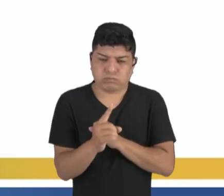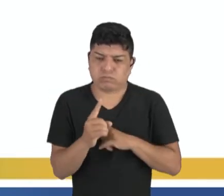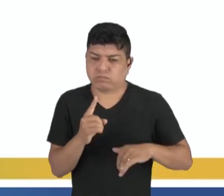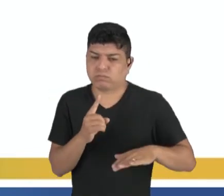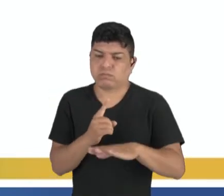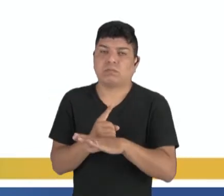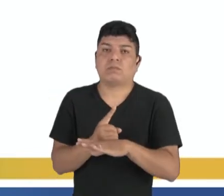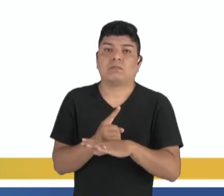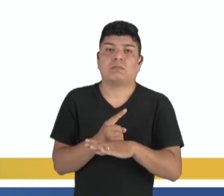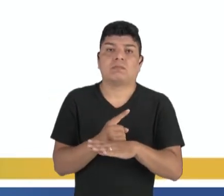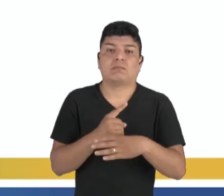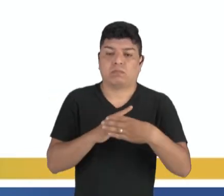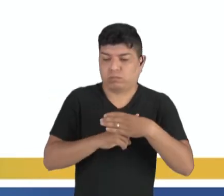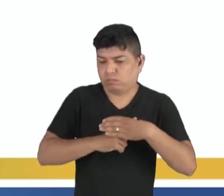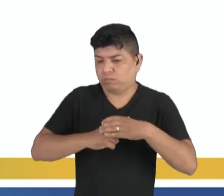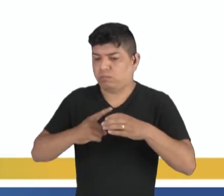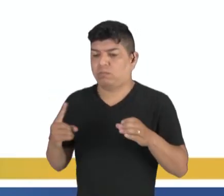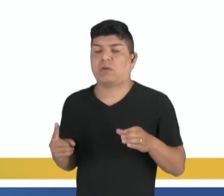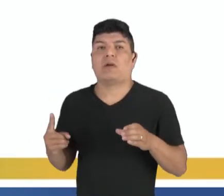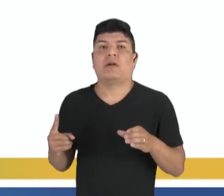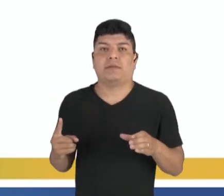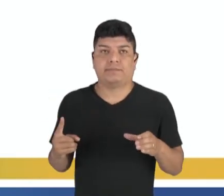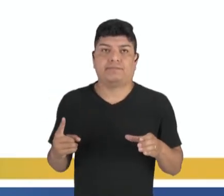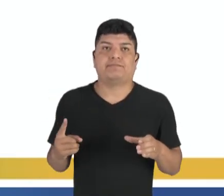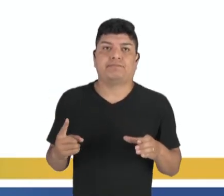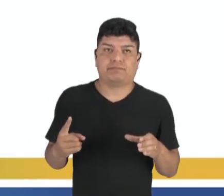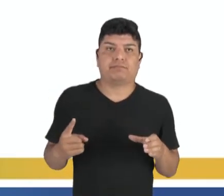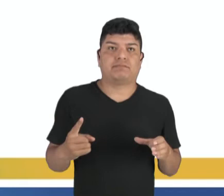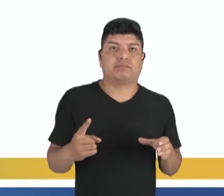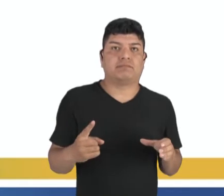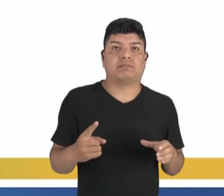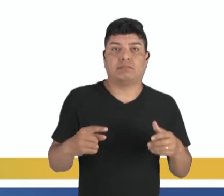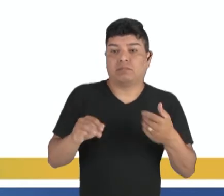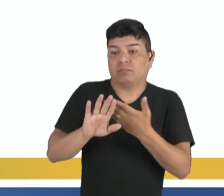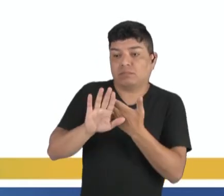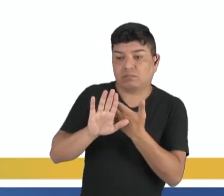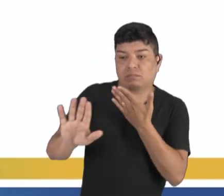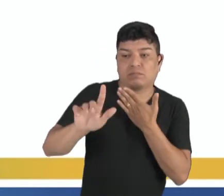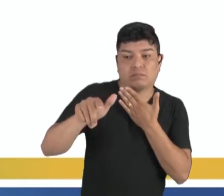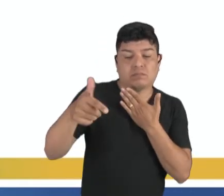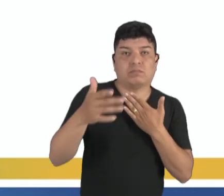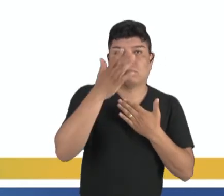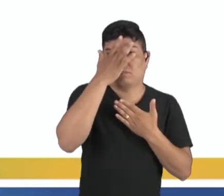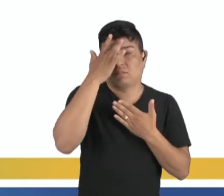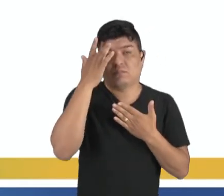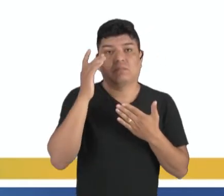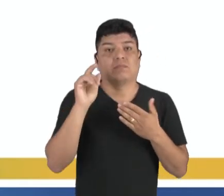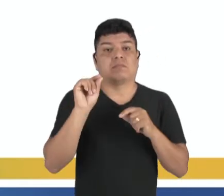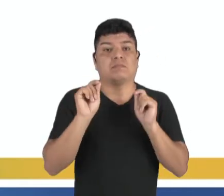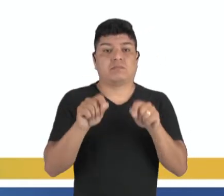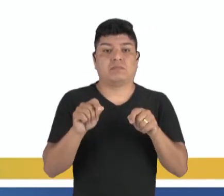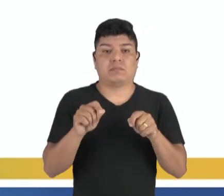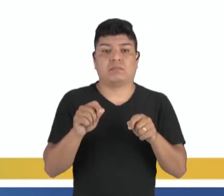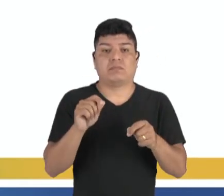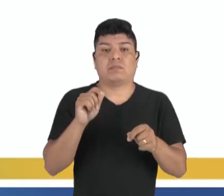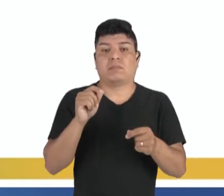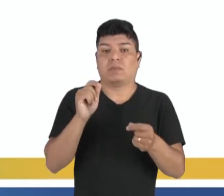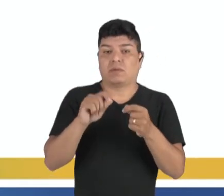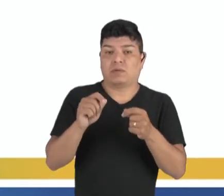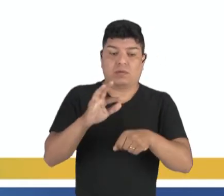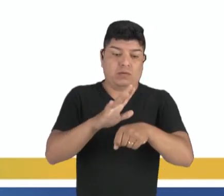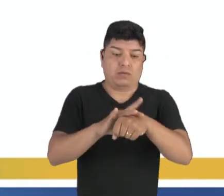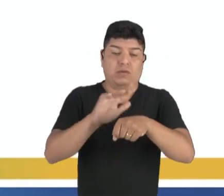importante? Sem esse distanciamento social, uma pessoa ela pode infectar de 2 a